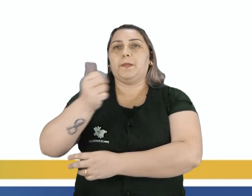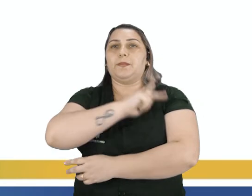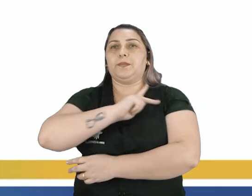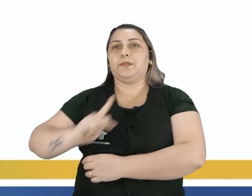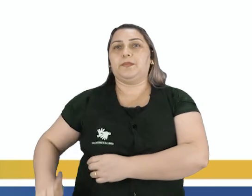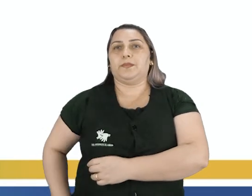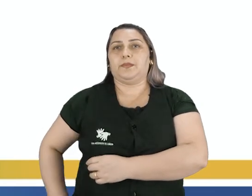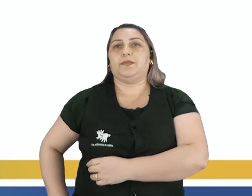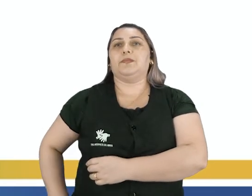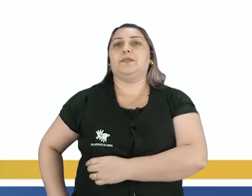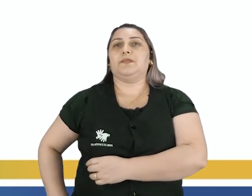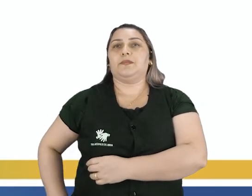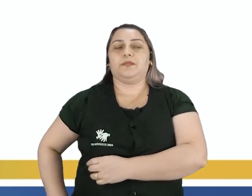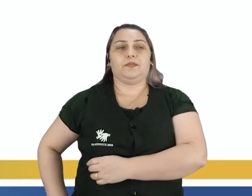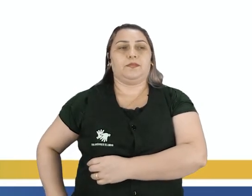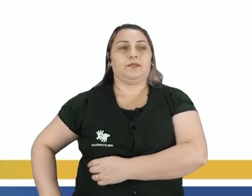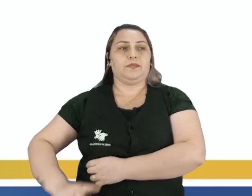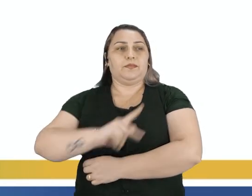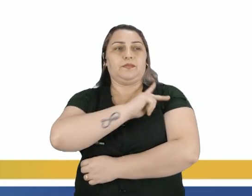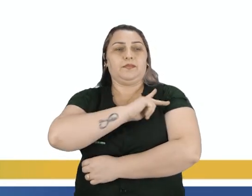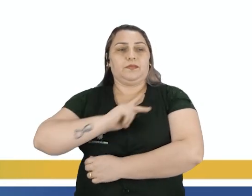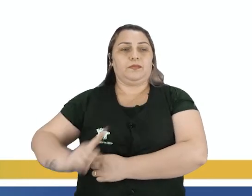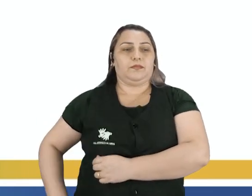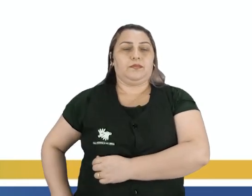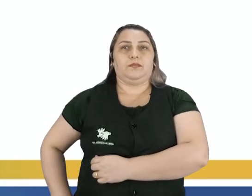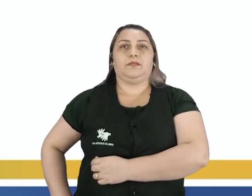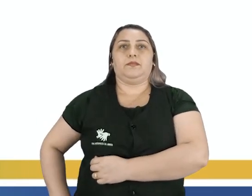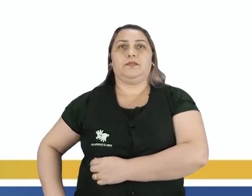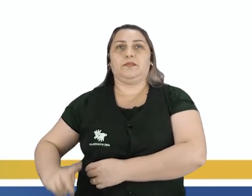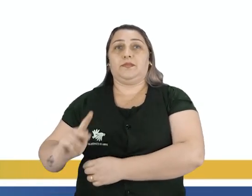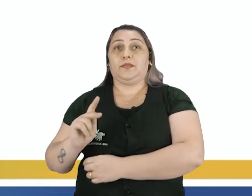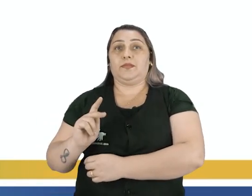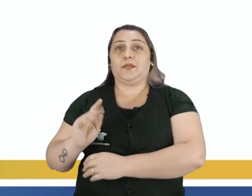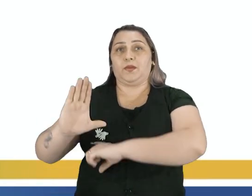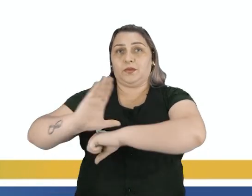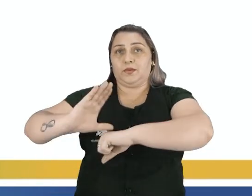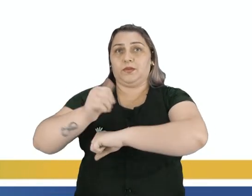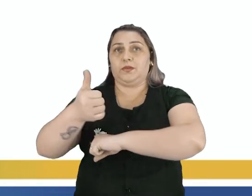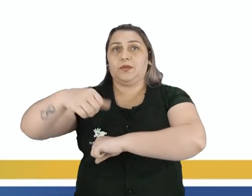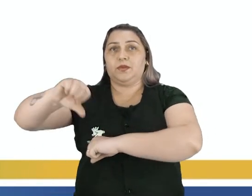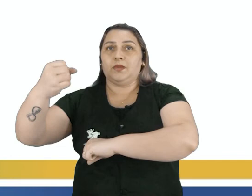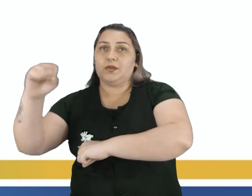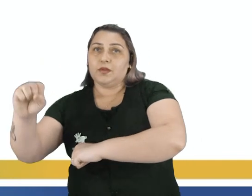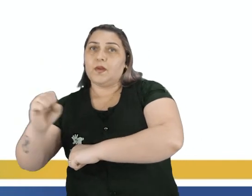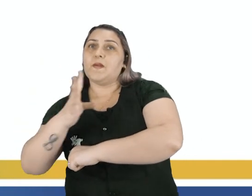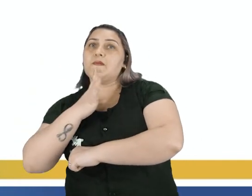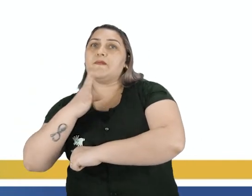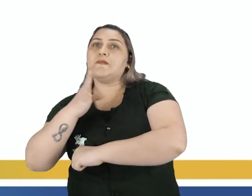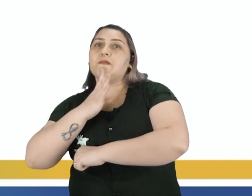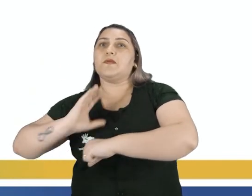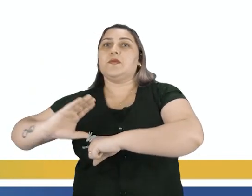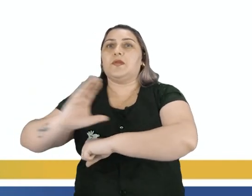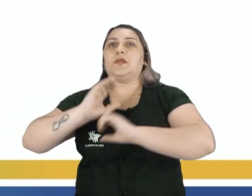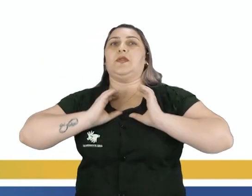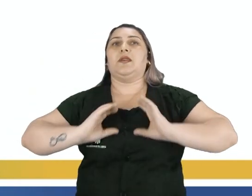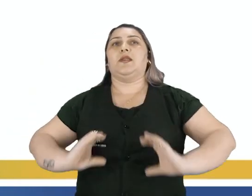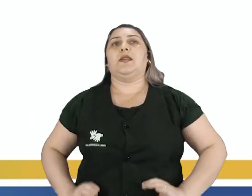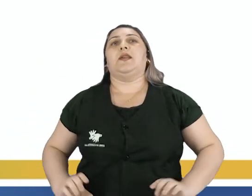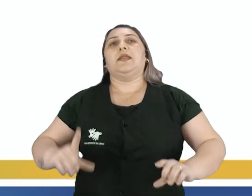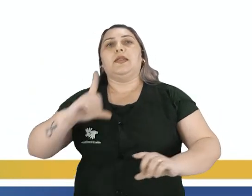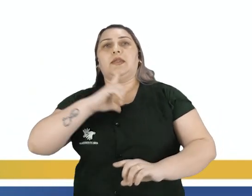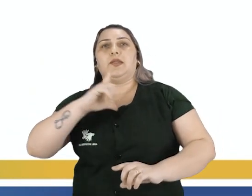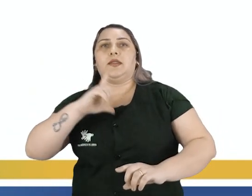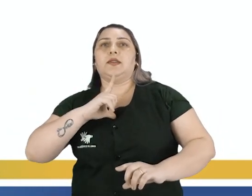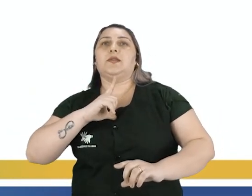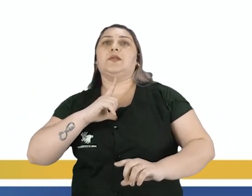presidente eleito diretamente pós-ditadura militar. A Constituição de 1988 ficou conhecida como Constituição Cidadã por ter